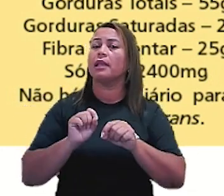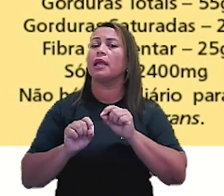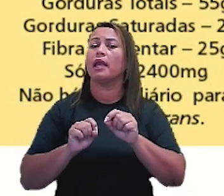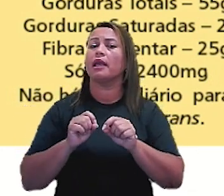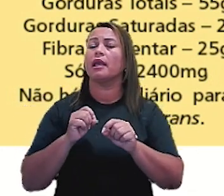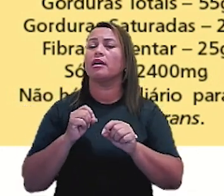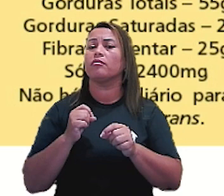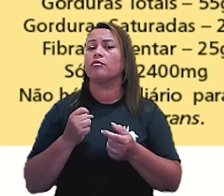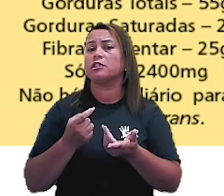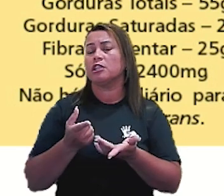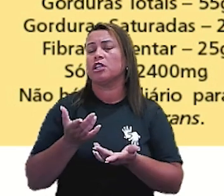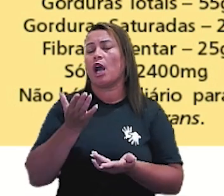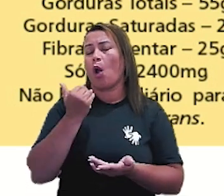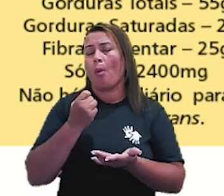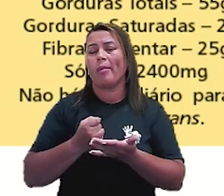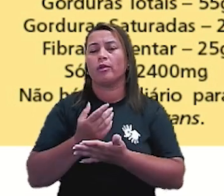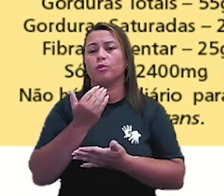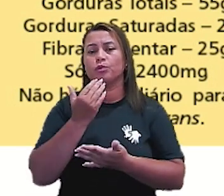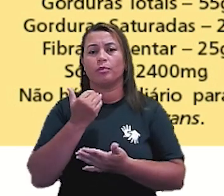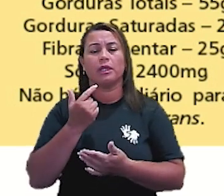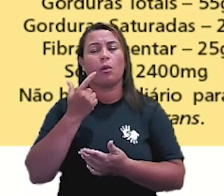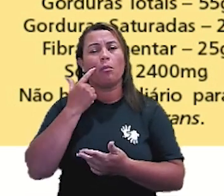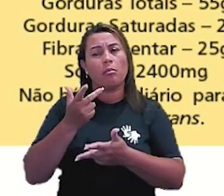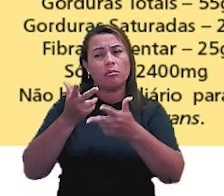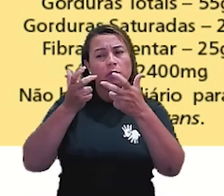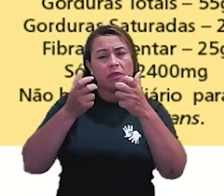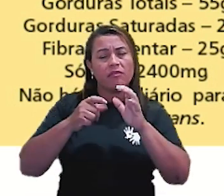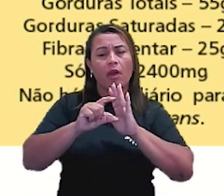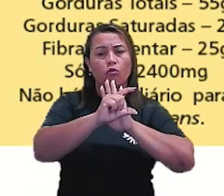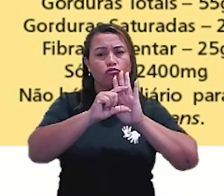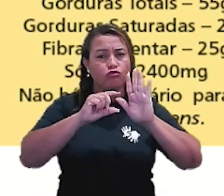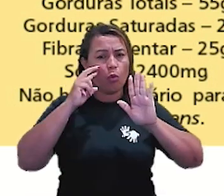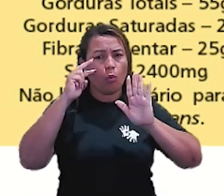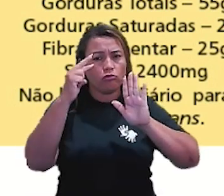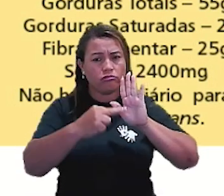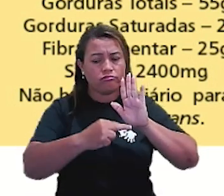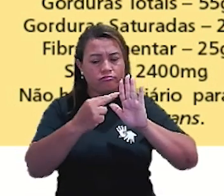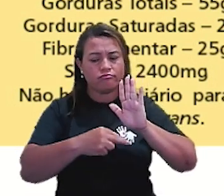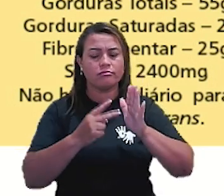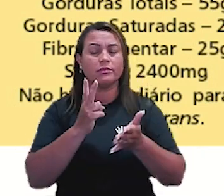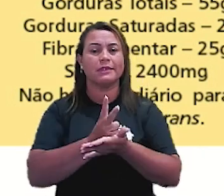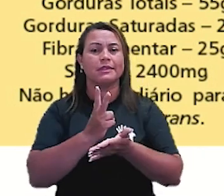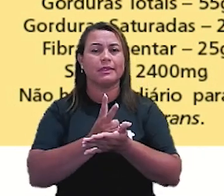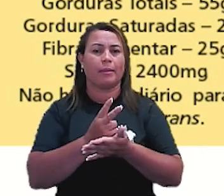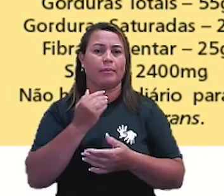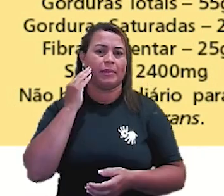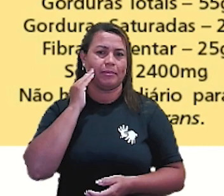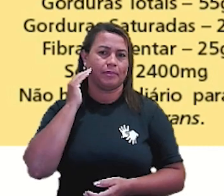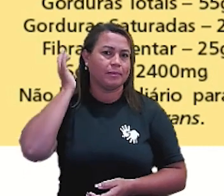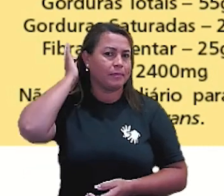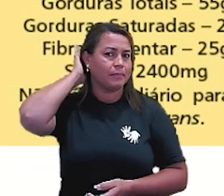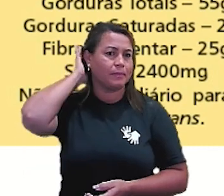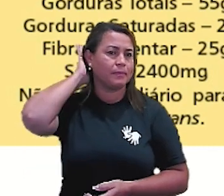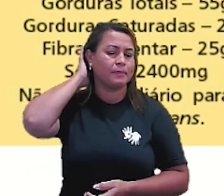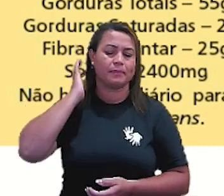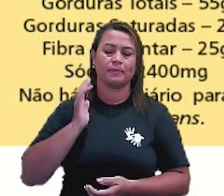que você está consumindo ali. Então, sempre observar o rótulo e essas quantidades que existem no rótulo.